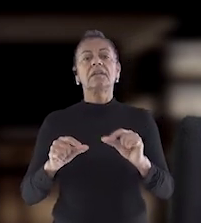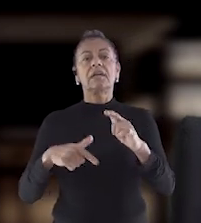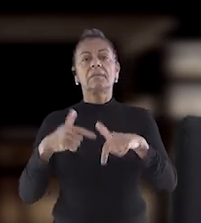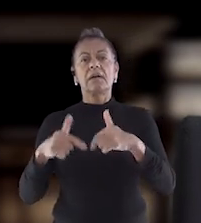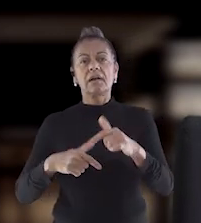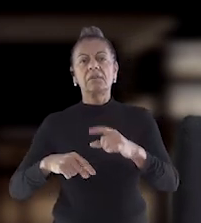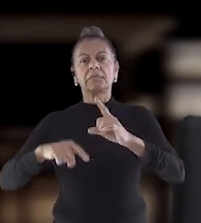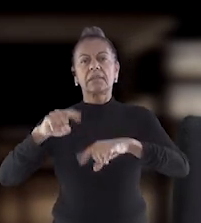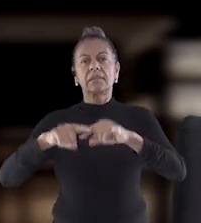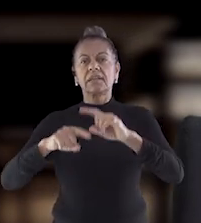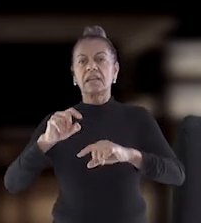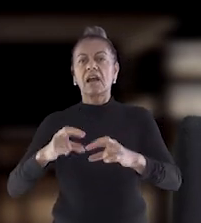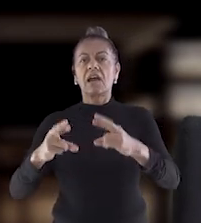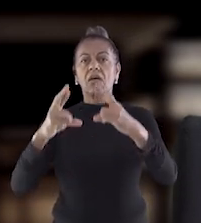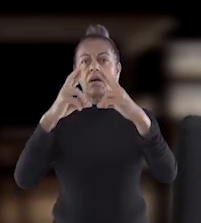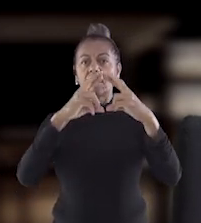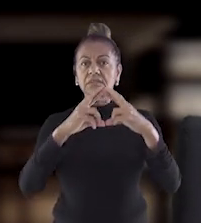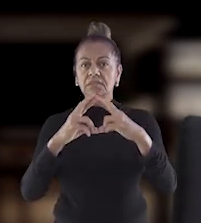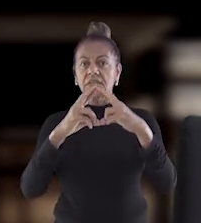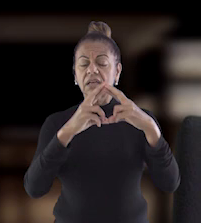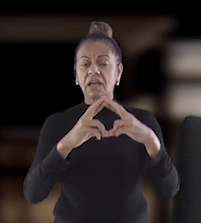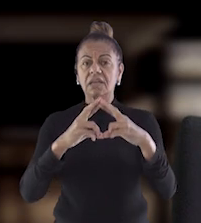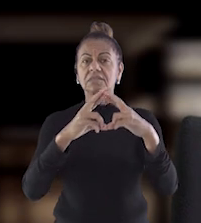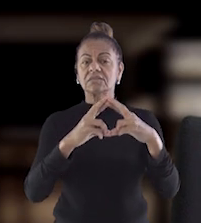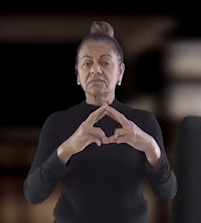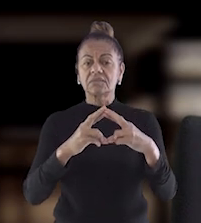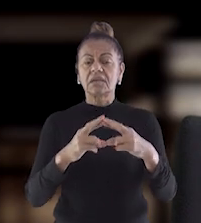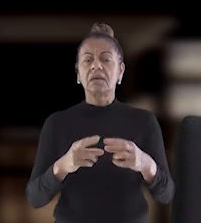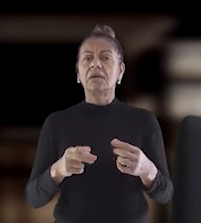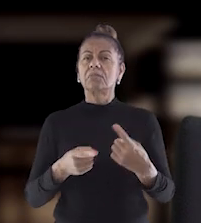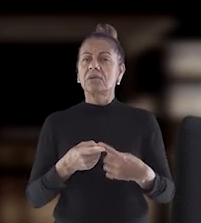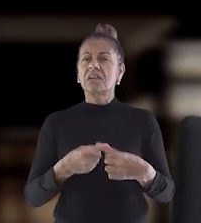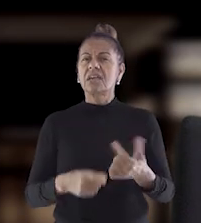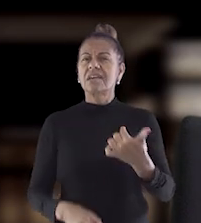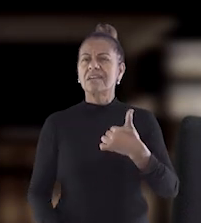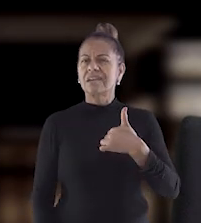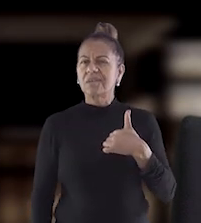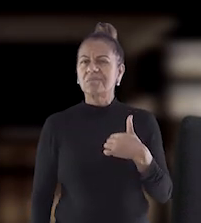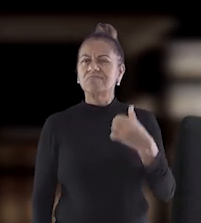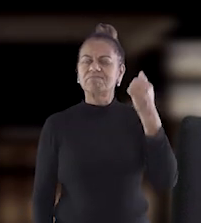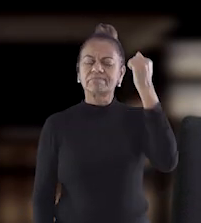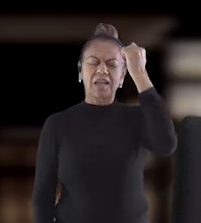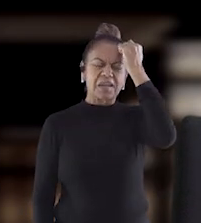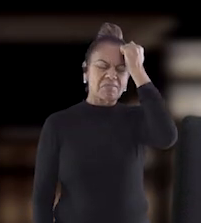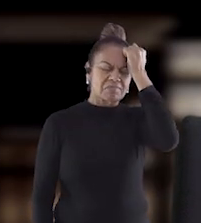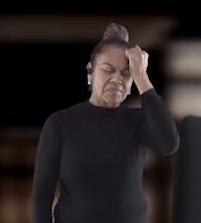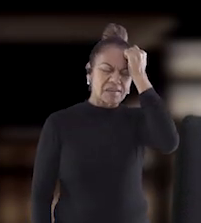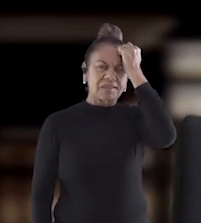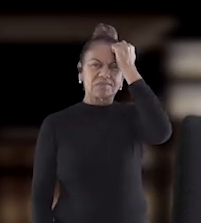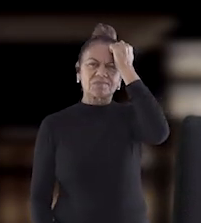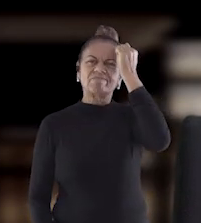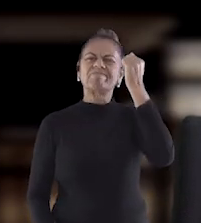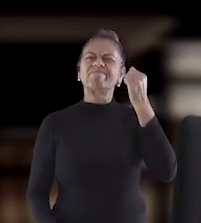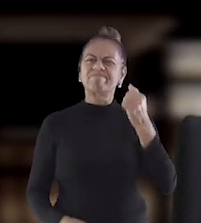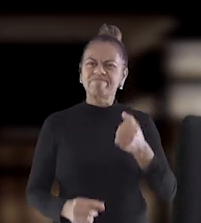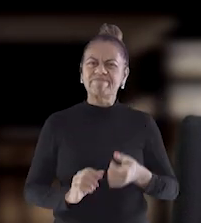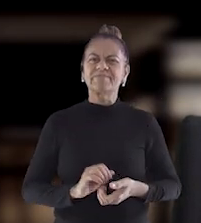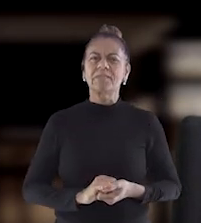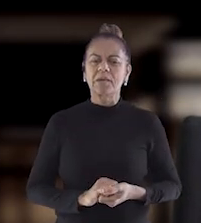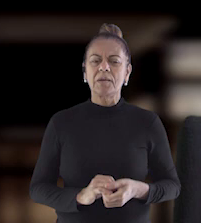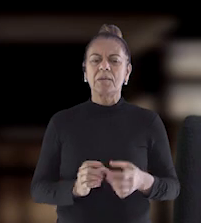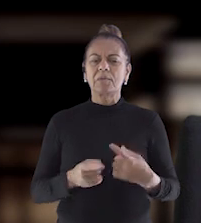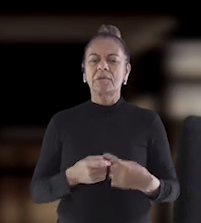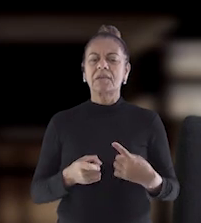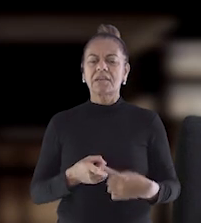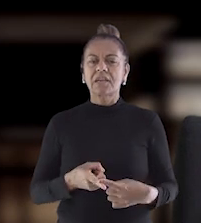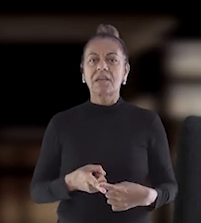né? Tá pedindo o 3º ano, o estudo completo. E eu me arrependo muito. Se eu pudesse,